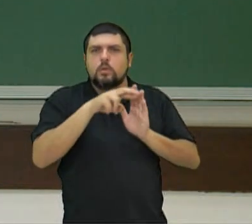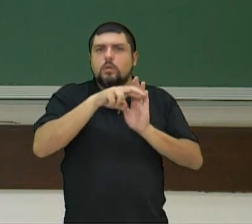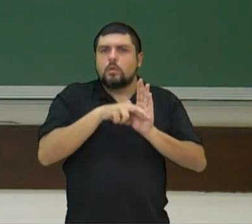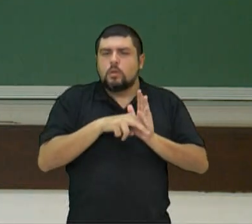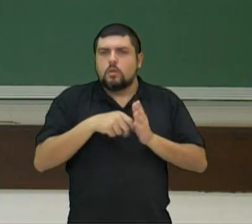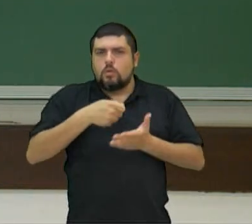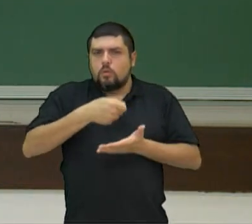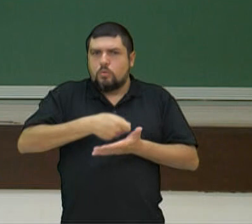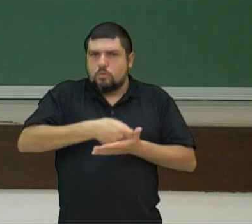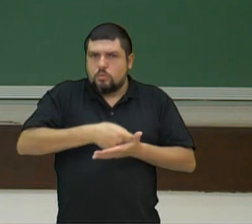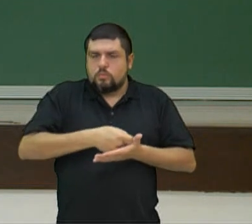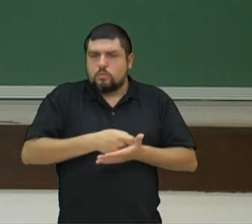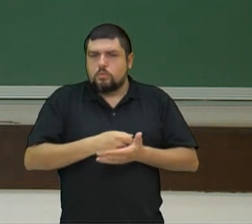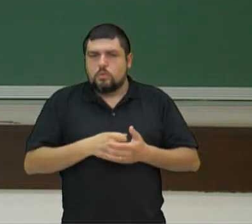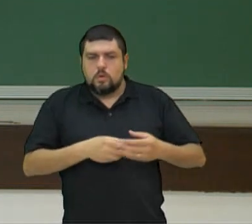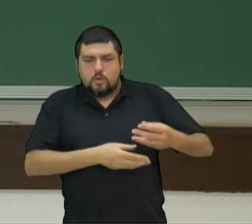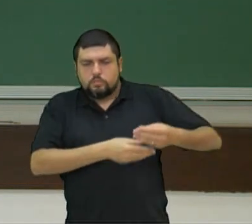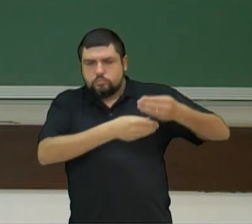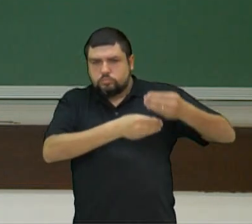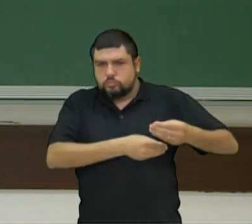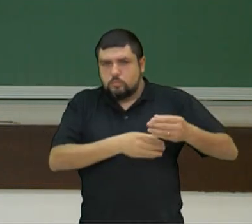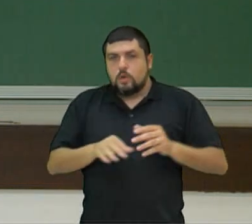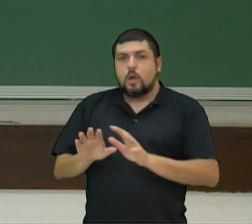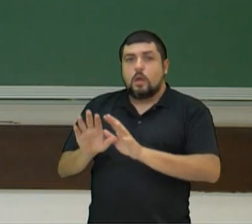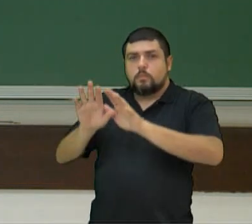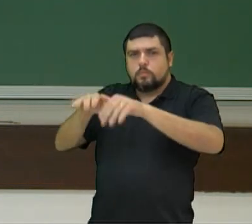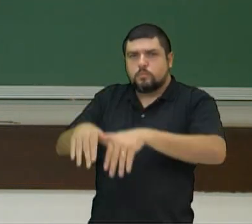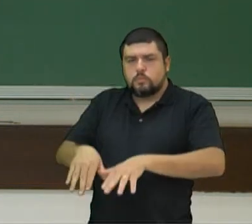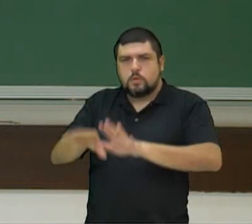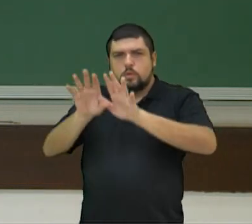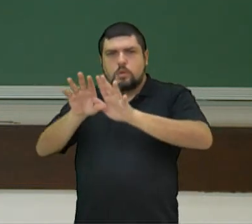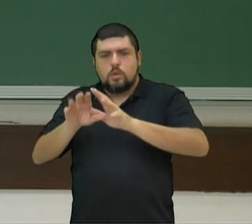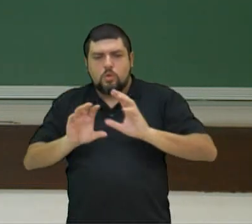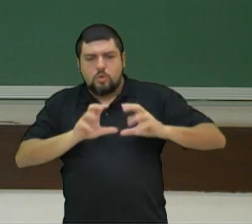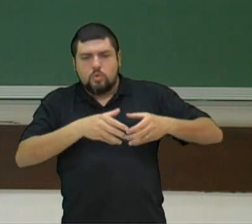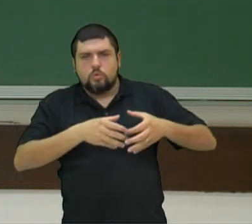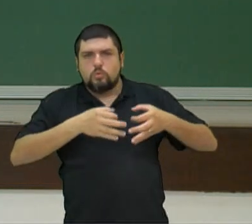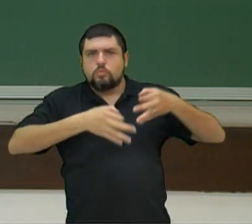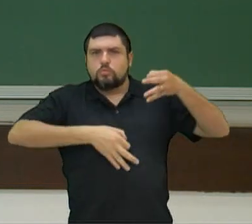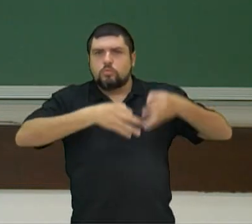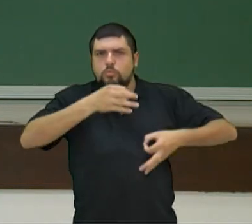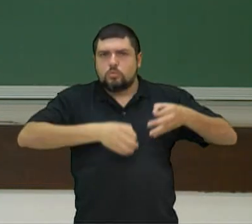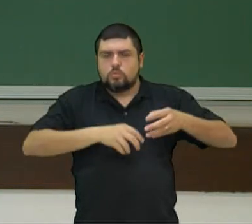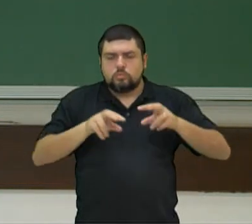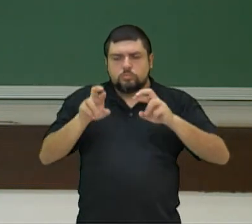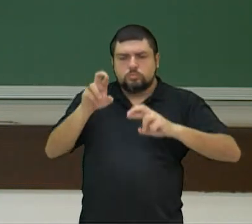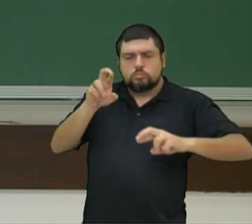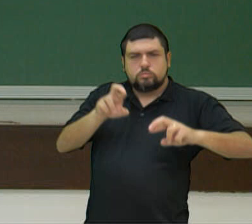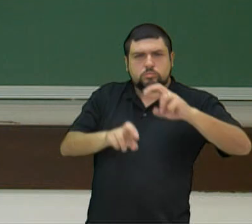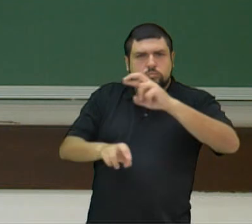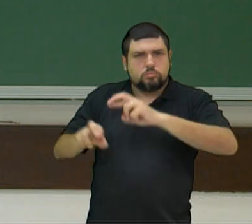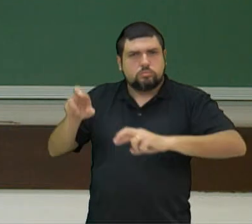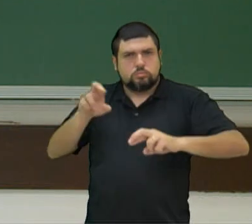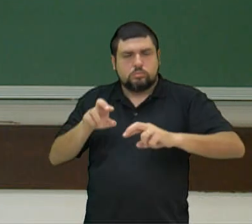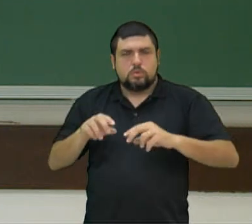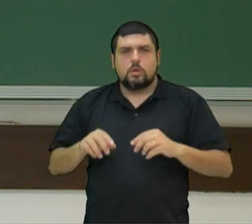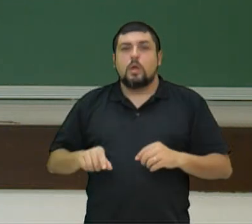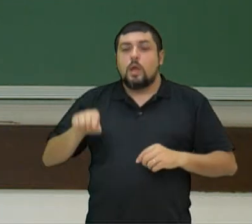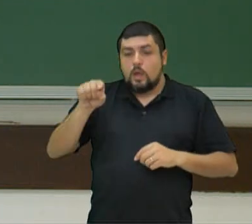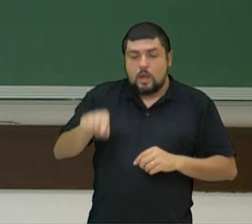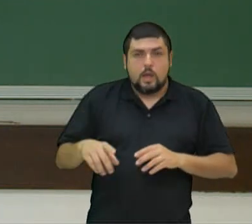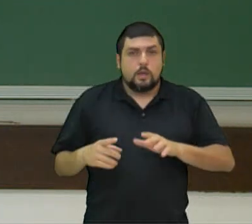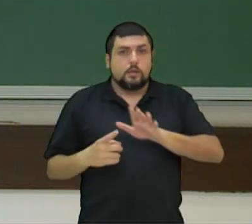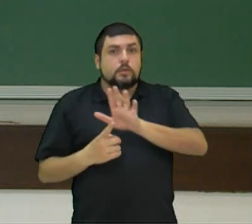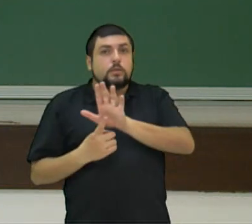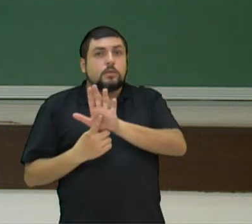rotina técnica. Então, na sua apresentação, quando a apresentação é montada, pensada